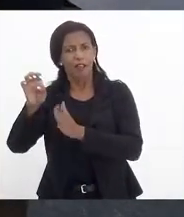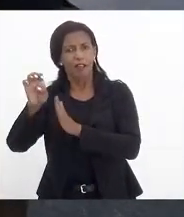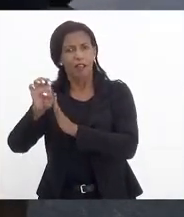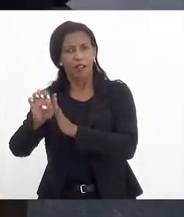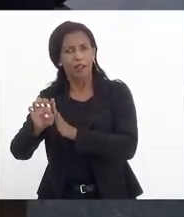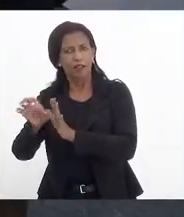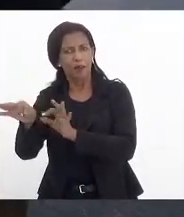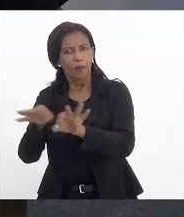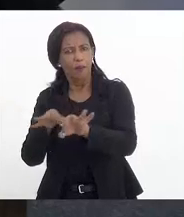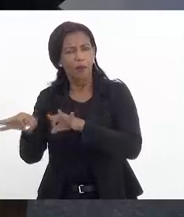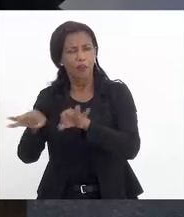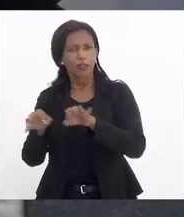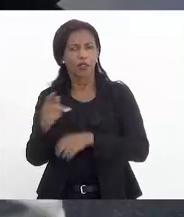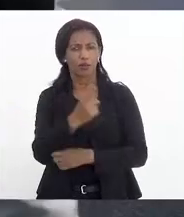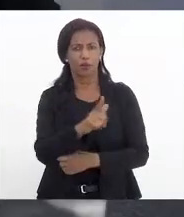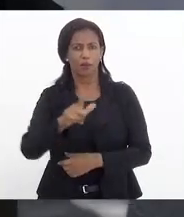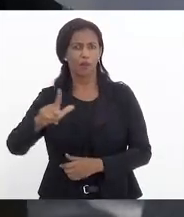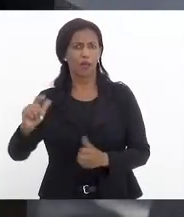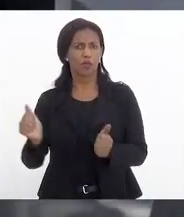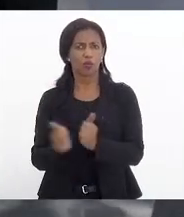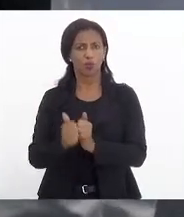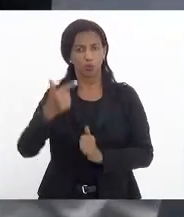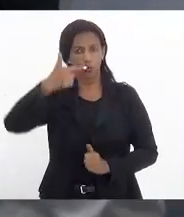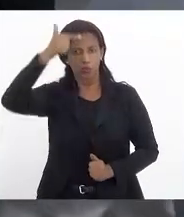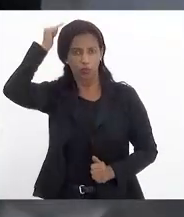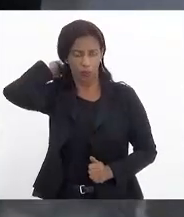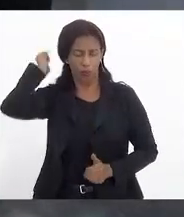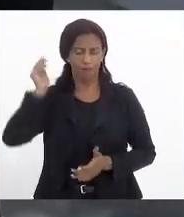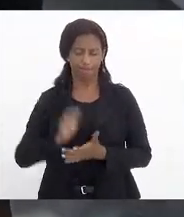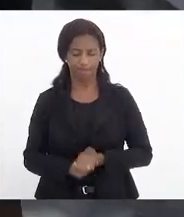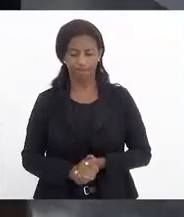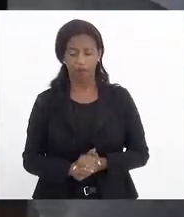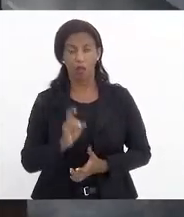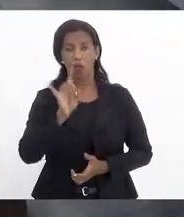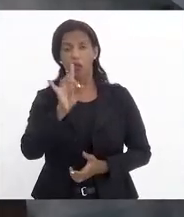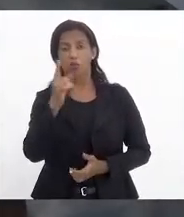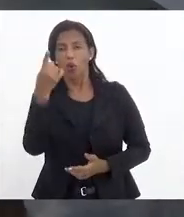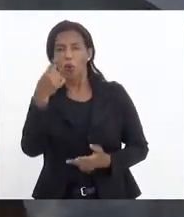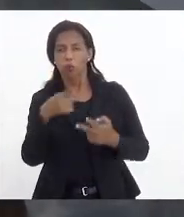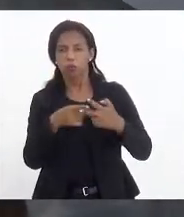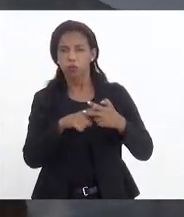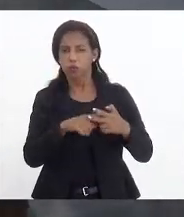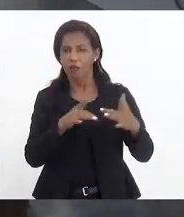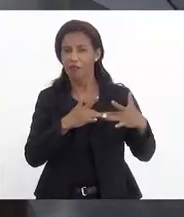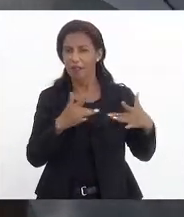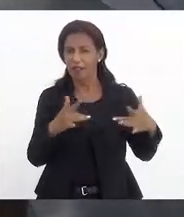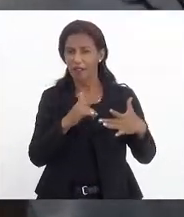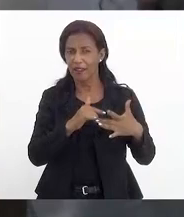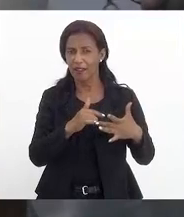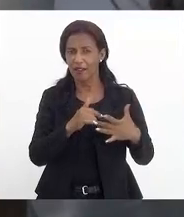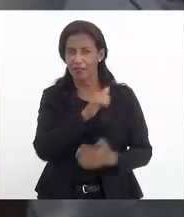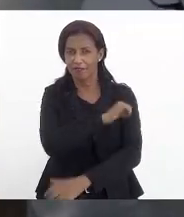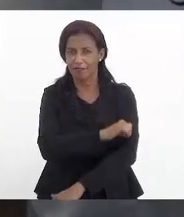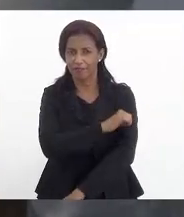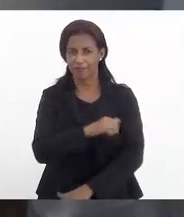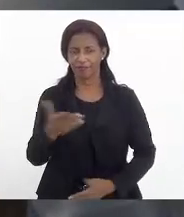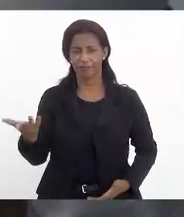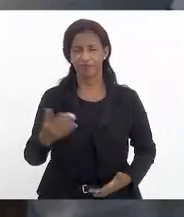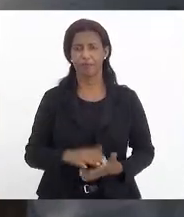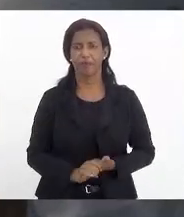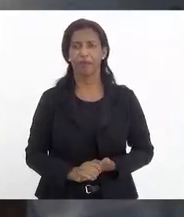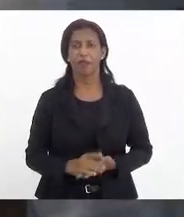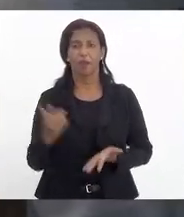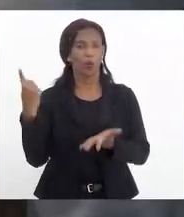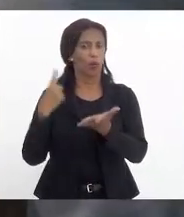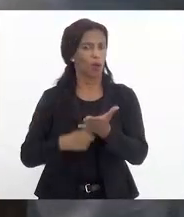a imediata implementação do seu projeto de lei, deputado Luiz Paulo. Só quero fazer uma correção fraterna, deputada enfermeira Rejane, que